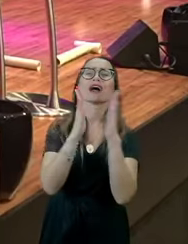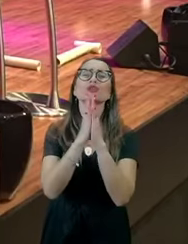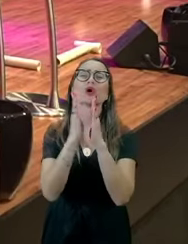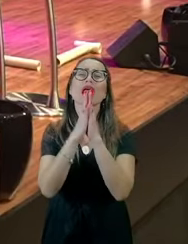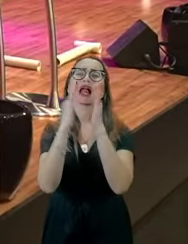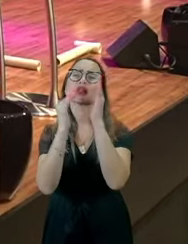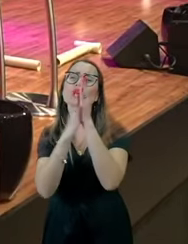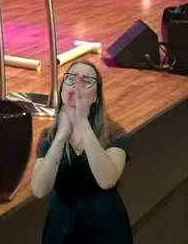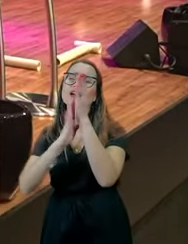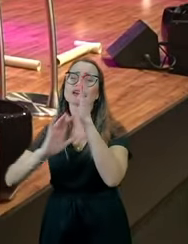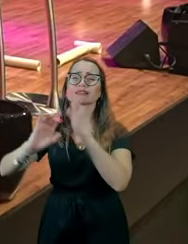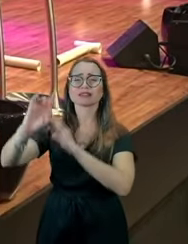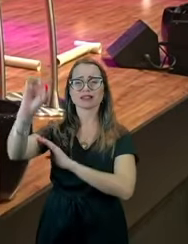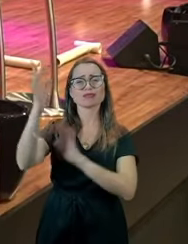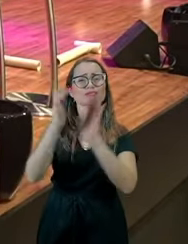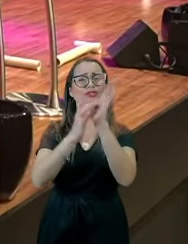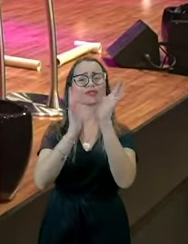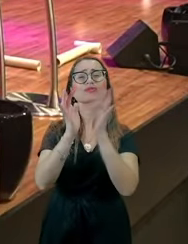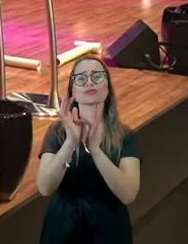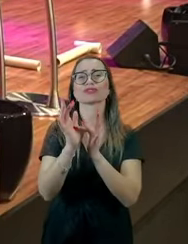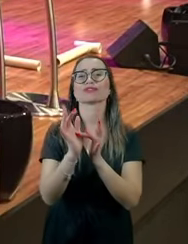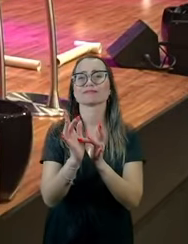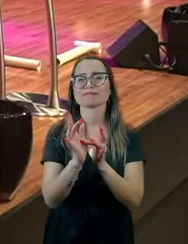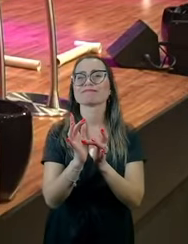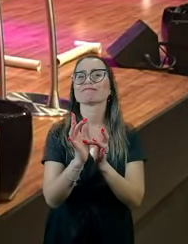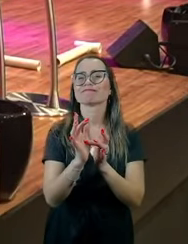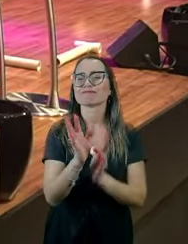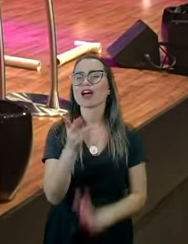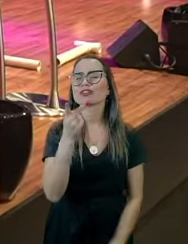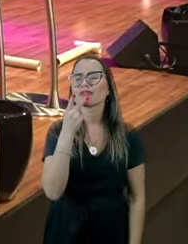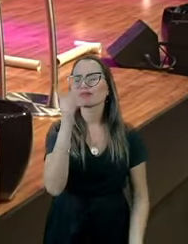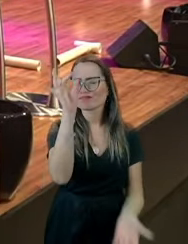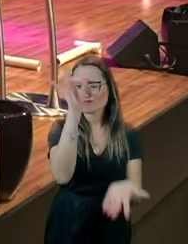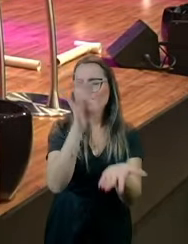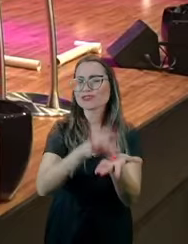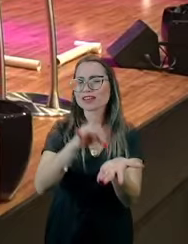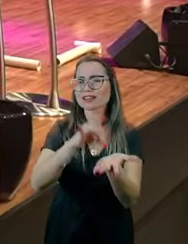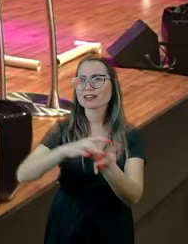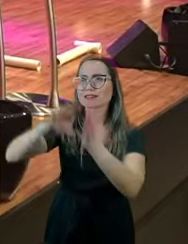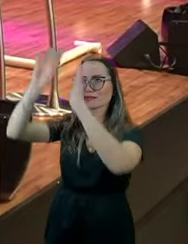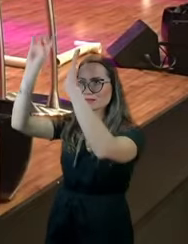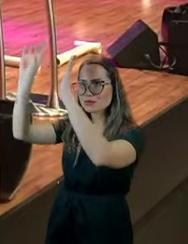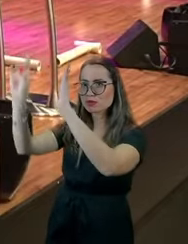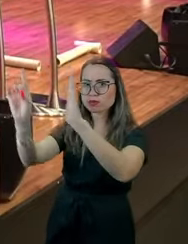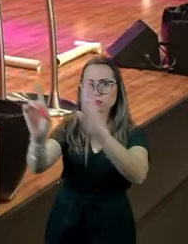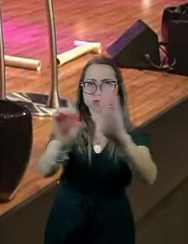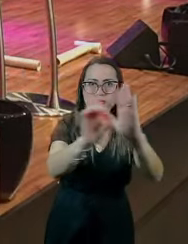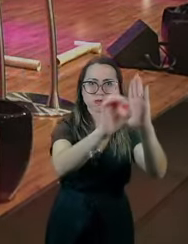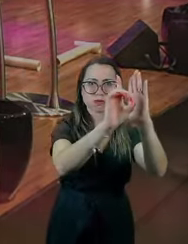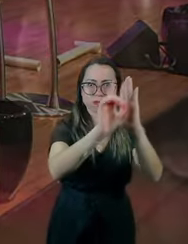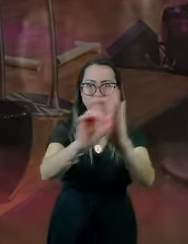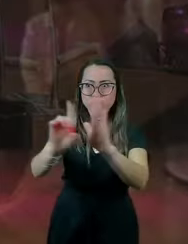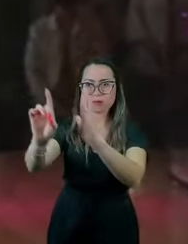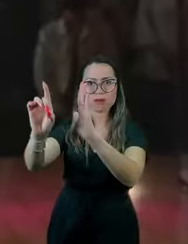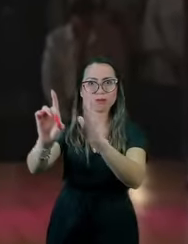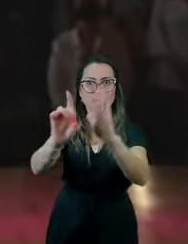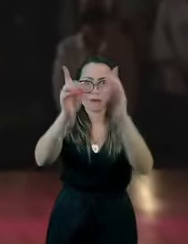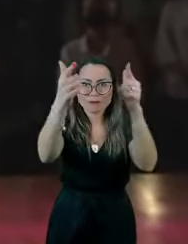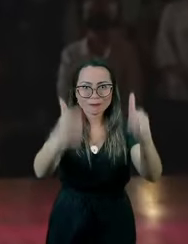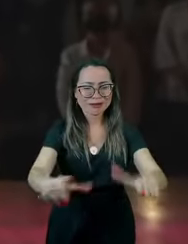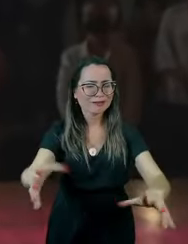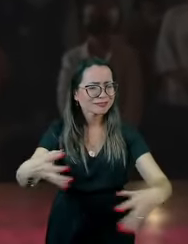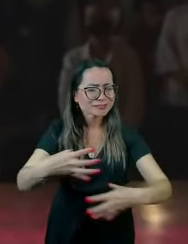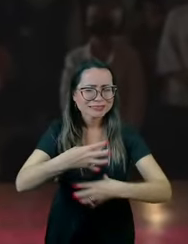Jesus. Eu te garanto que a presença de Deus vai descer naquele lugar. Palavras proféticas,